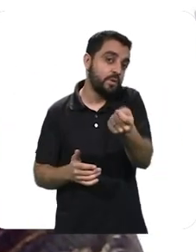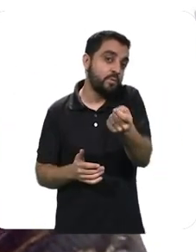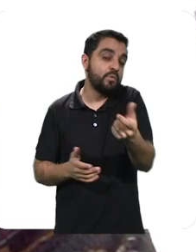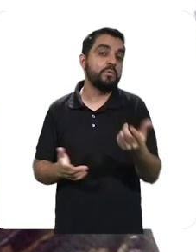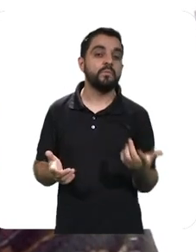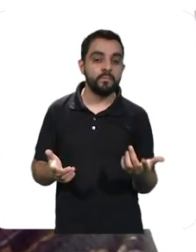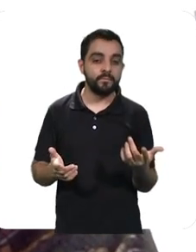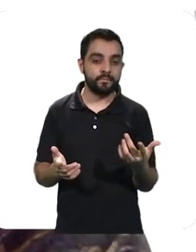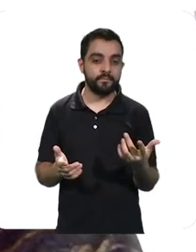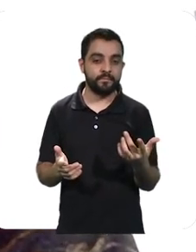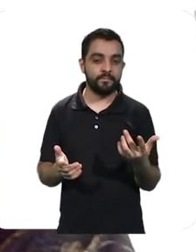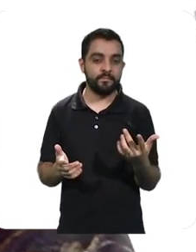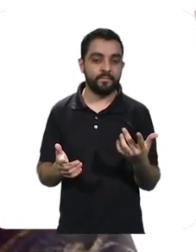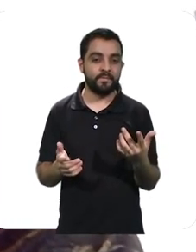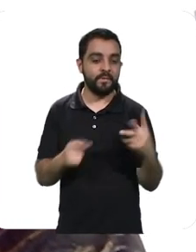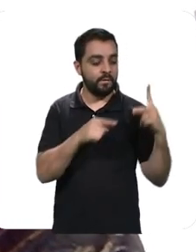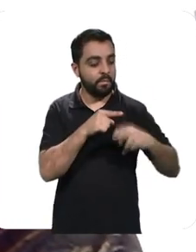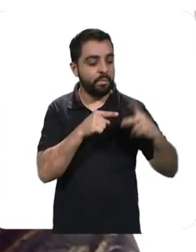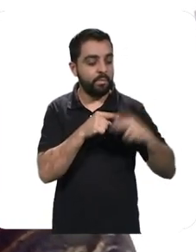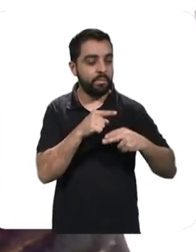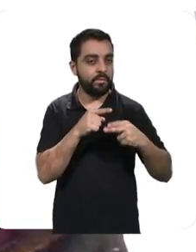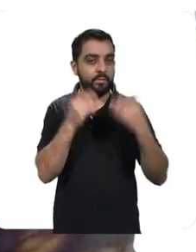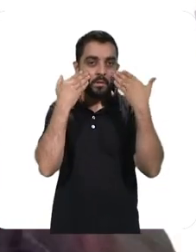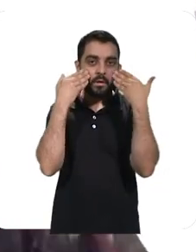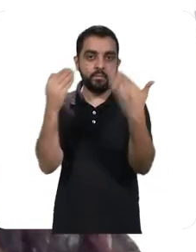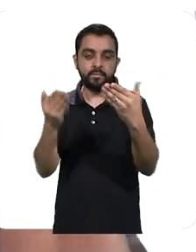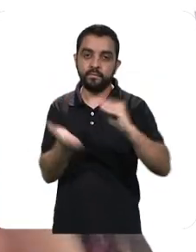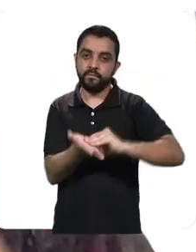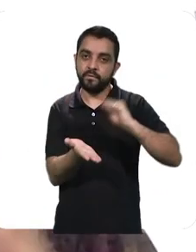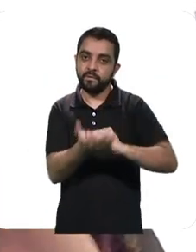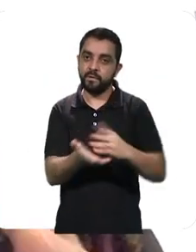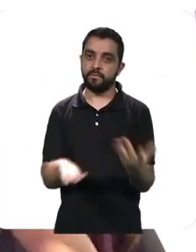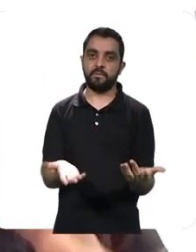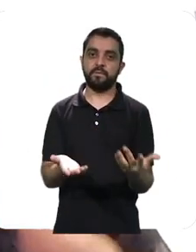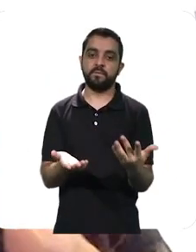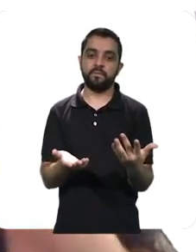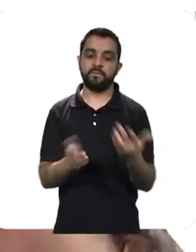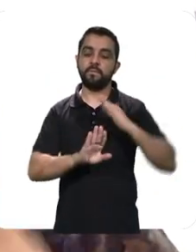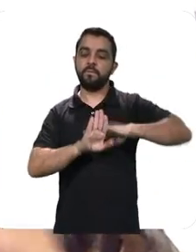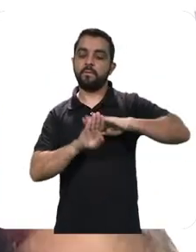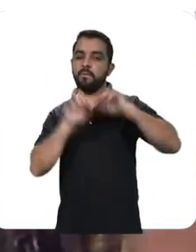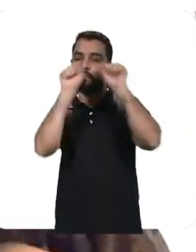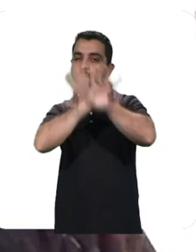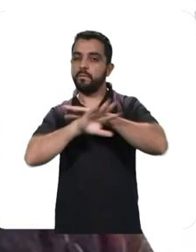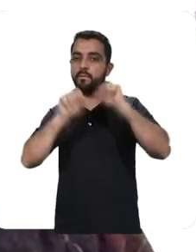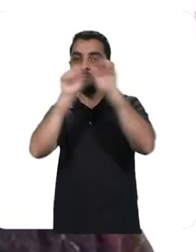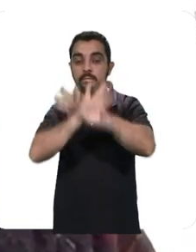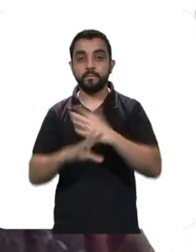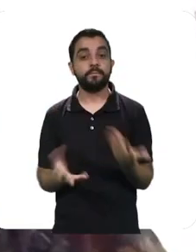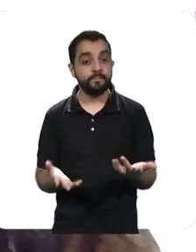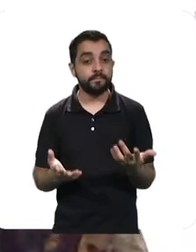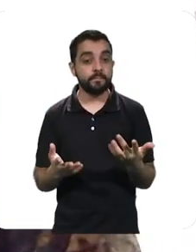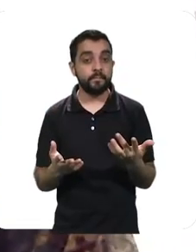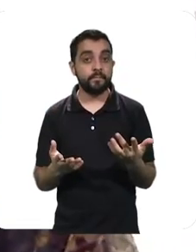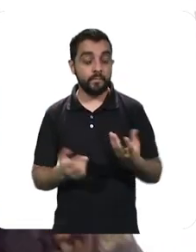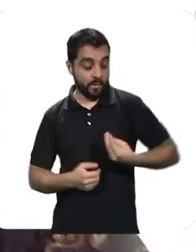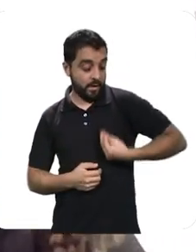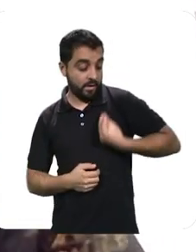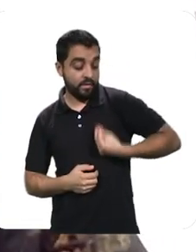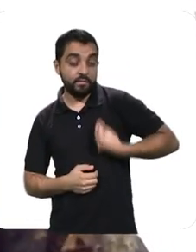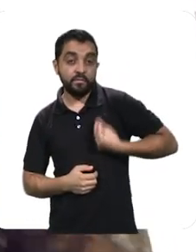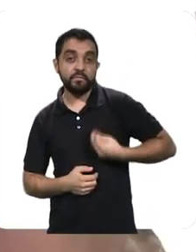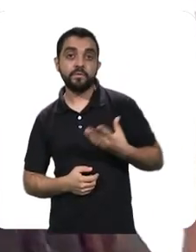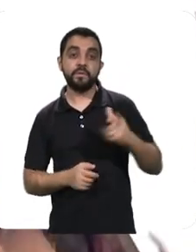sobre a epidemia. Então, havia uma completa censura. Então, se a gente tem uma situação